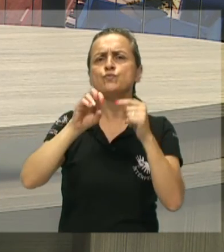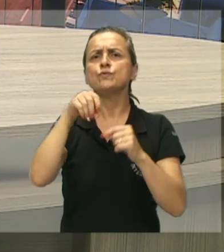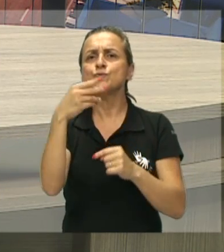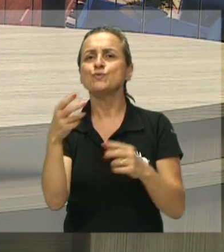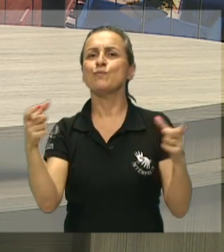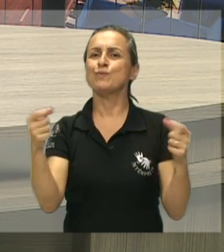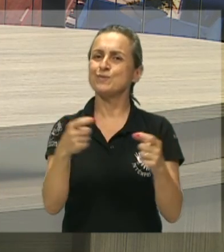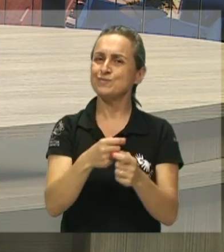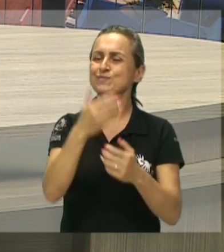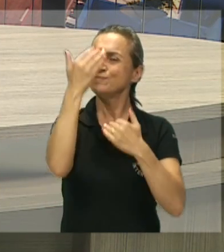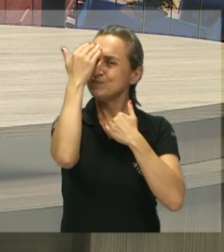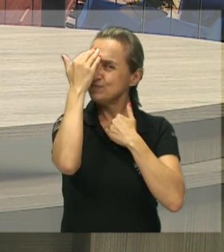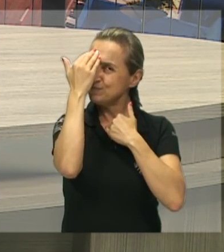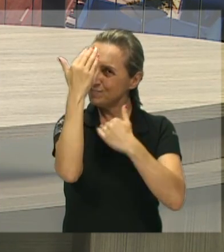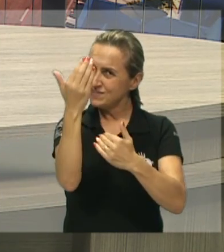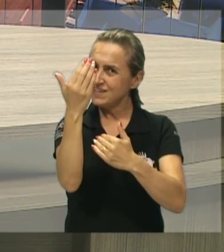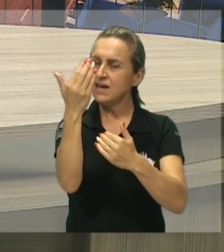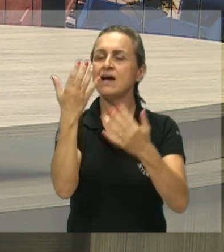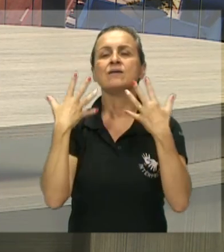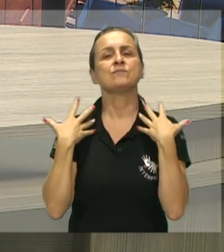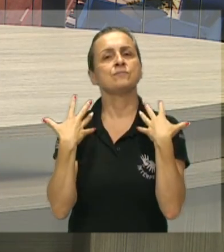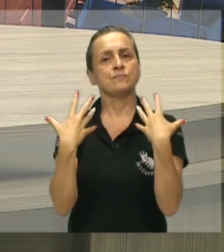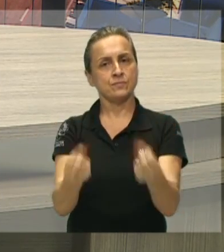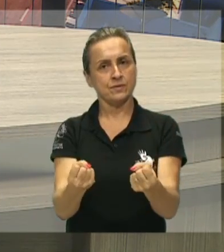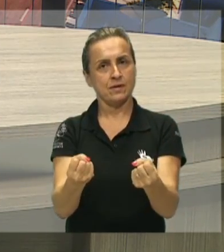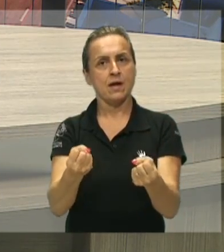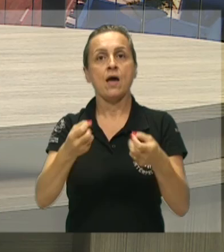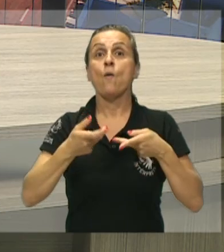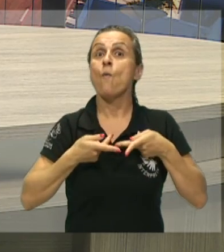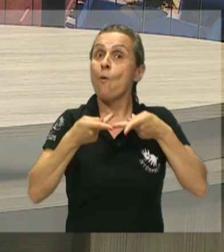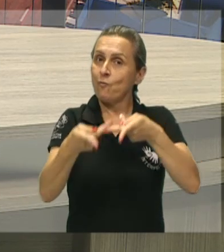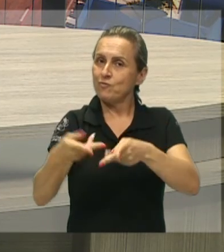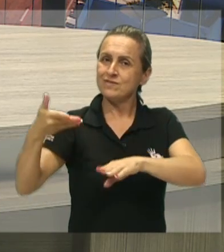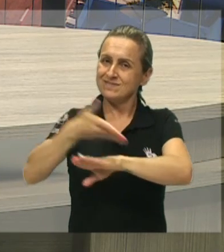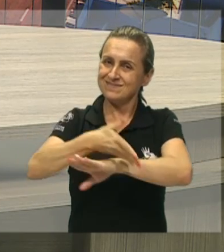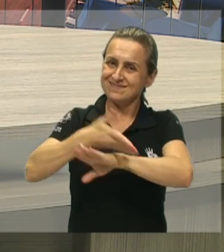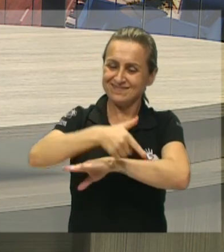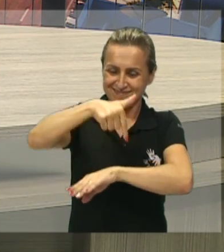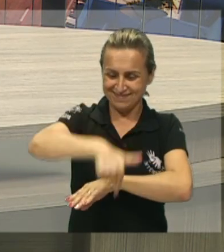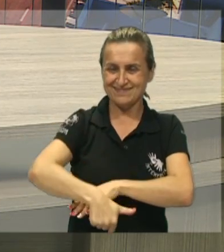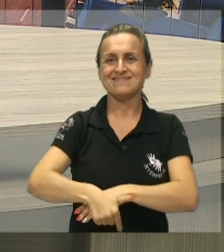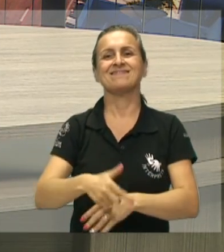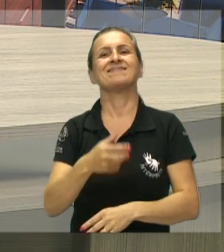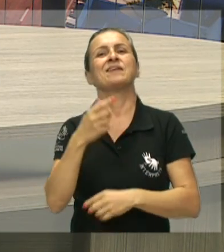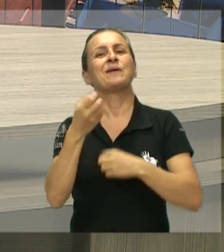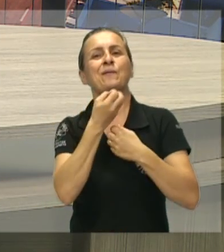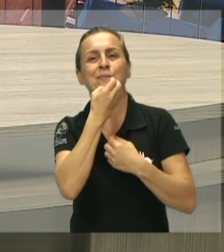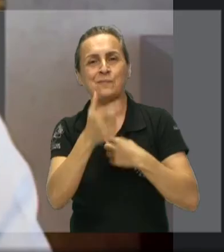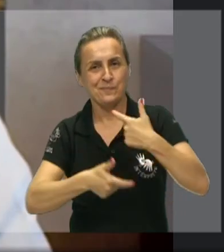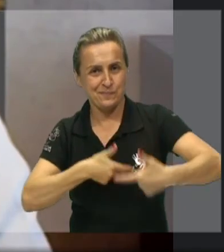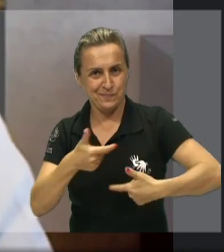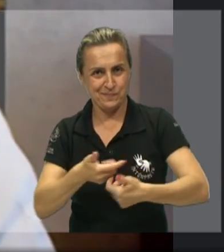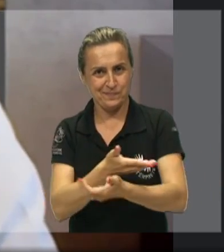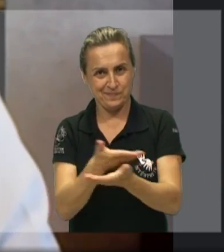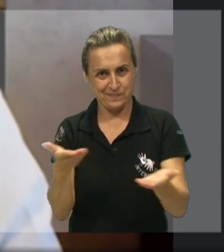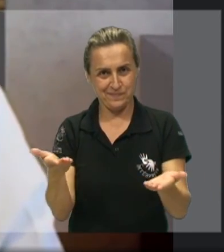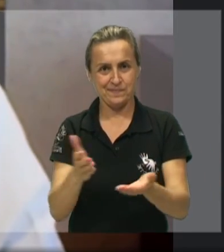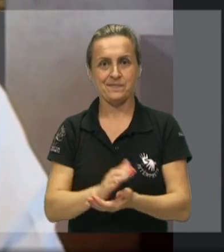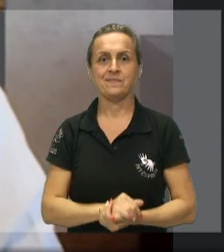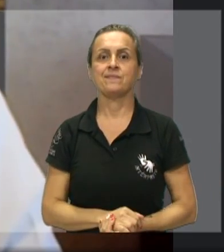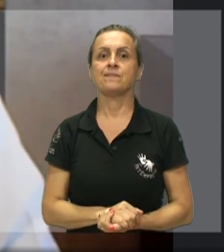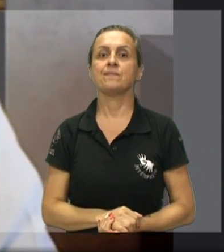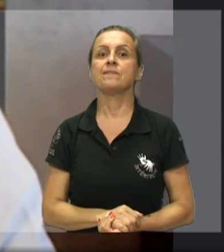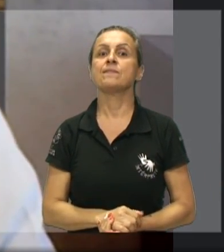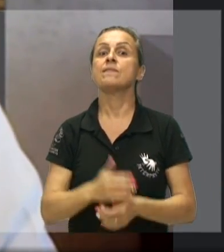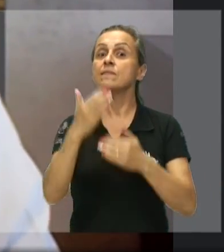próstata. Obrigado por aceitar o convite de participar aqui do programa. Um excelente trabalho para o senhor. Tá ok,